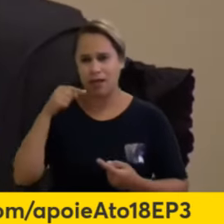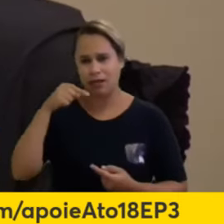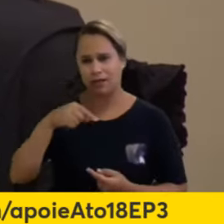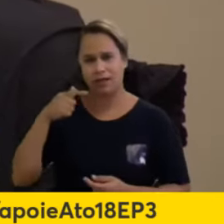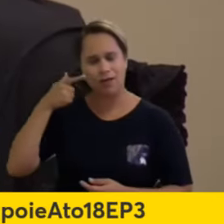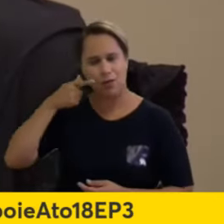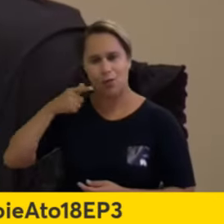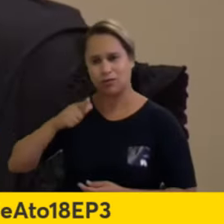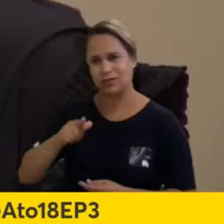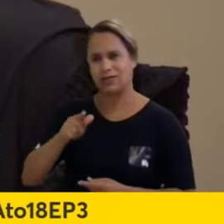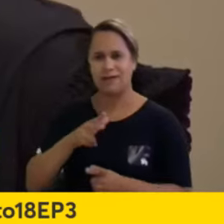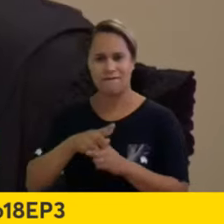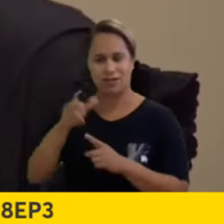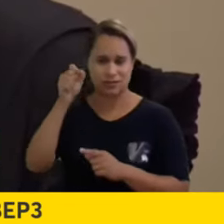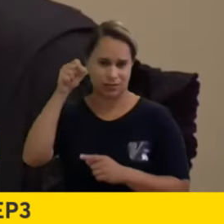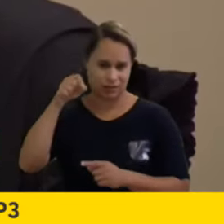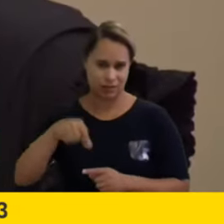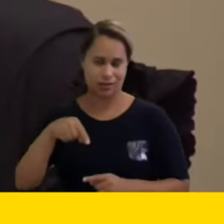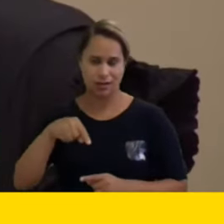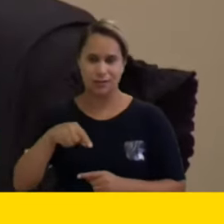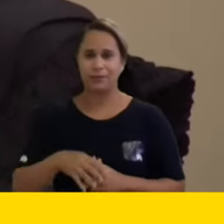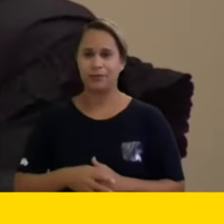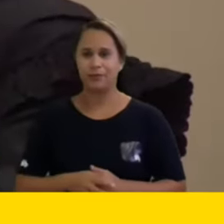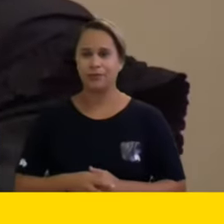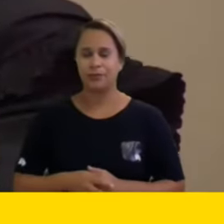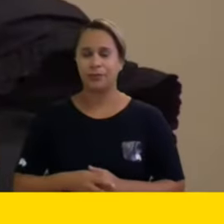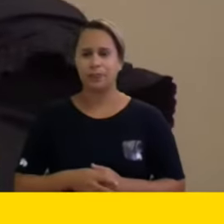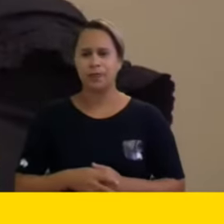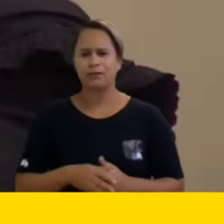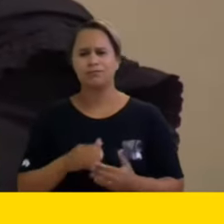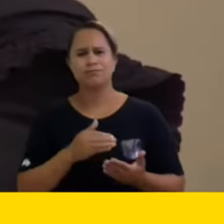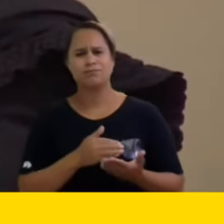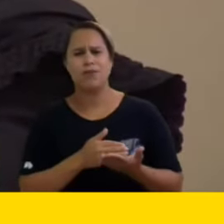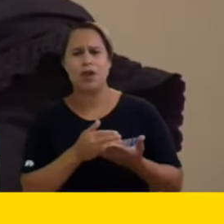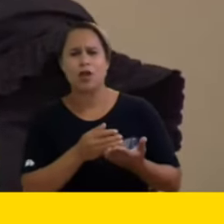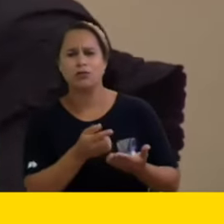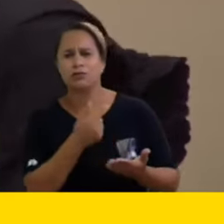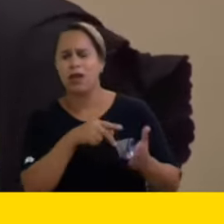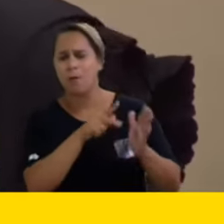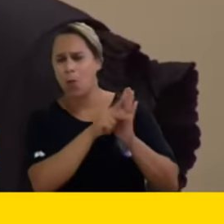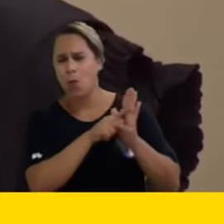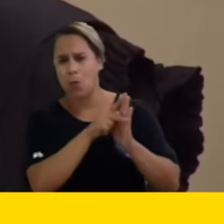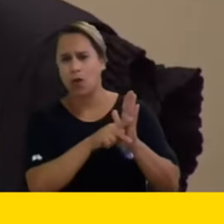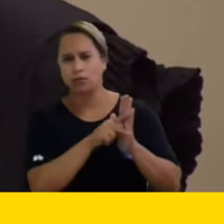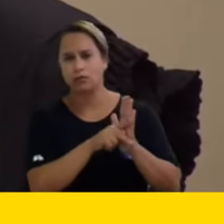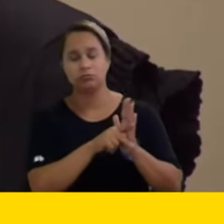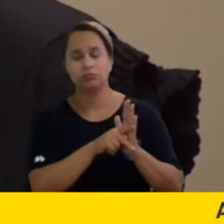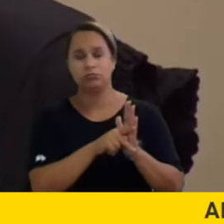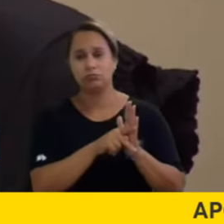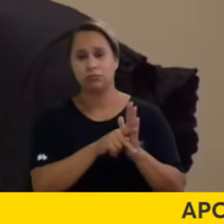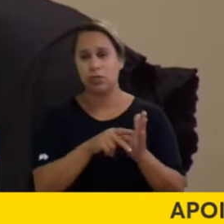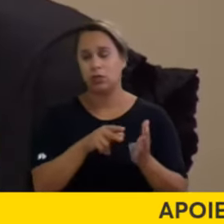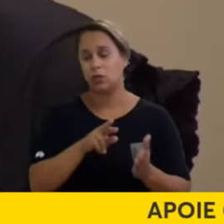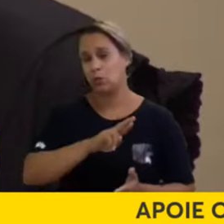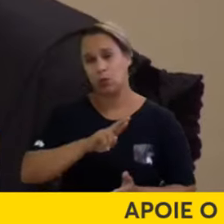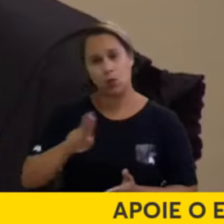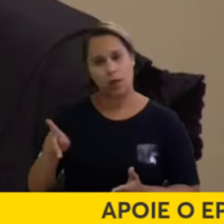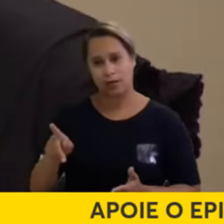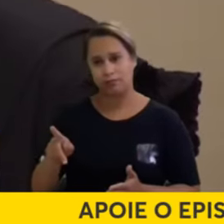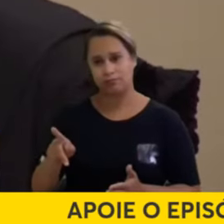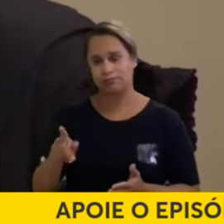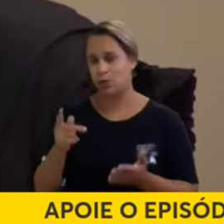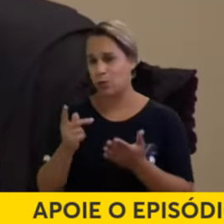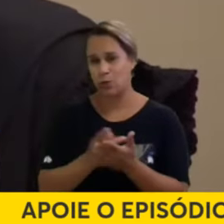de que desde o início do projeto a intenção seria concorrer no estado do Paraná na espécie isso não ocorreu em primeiro lugar as